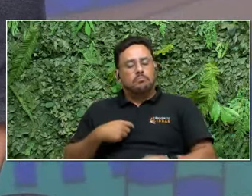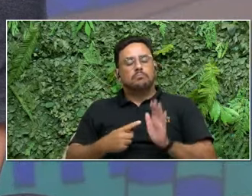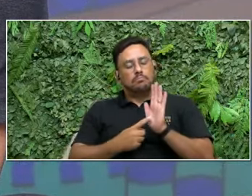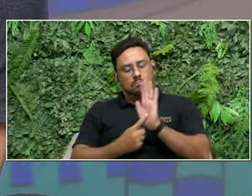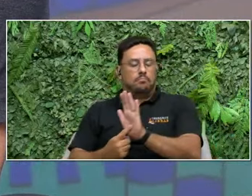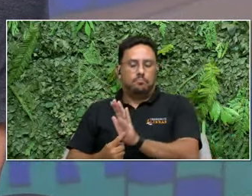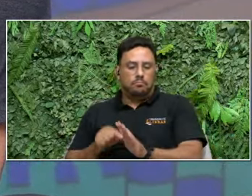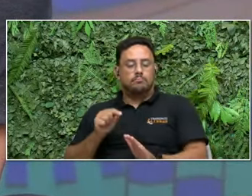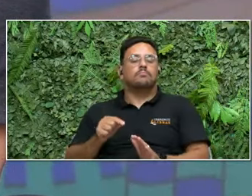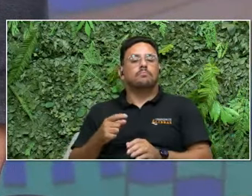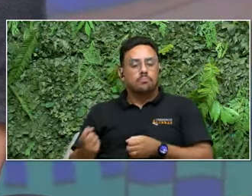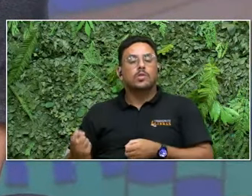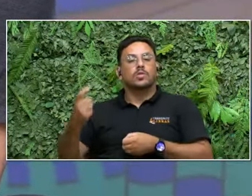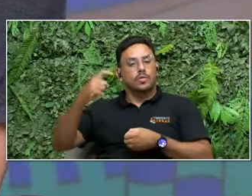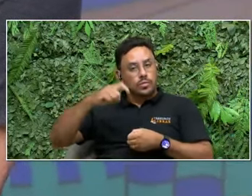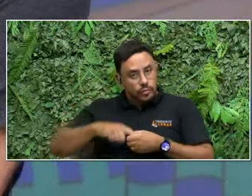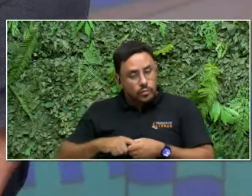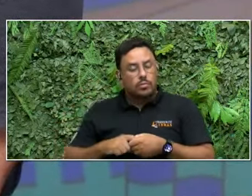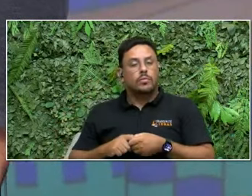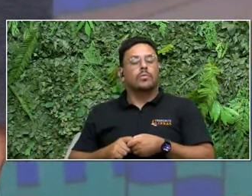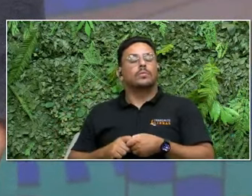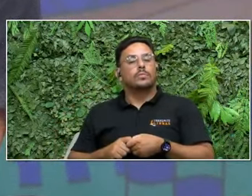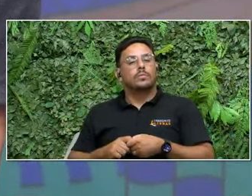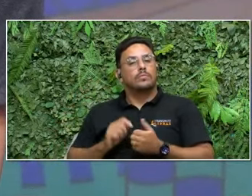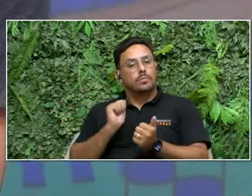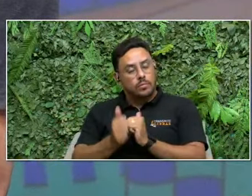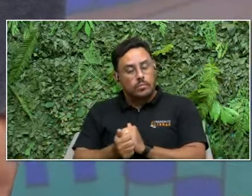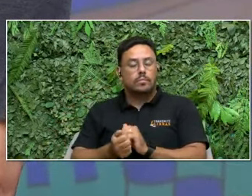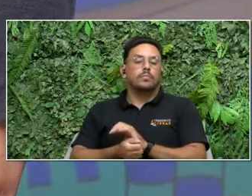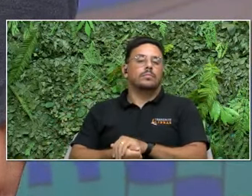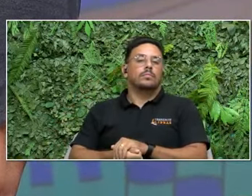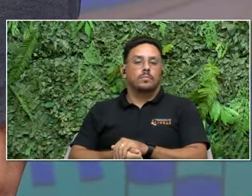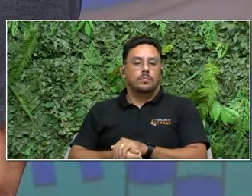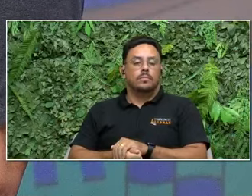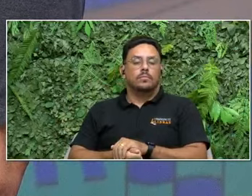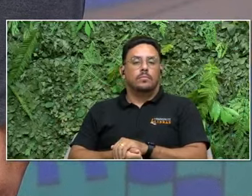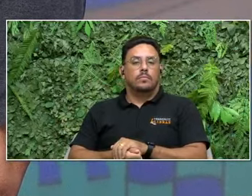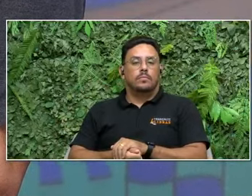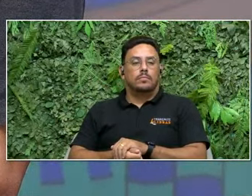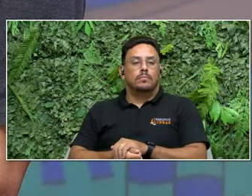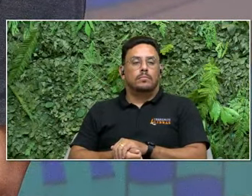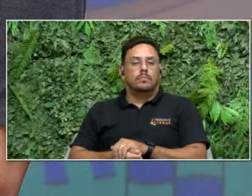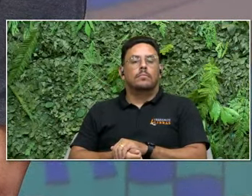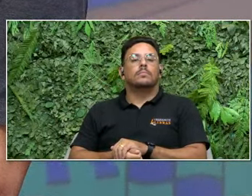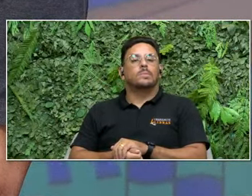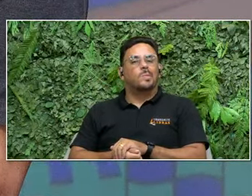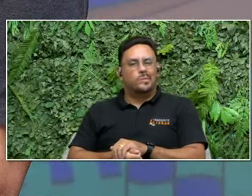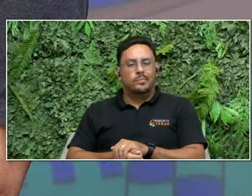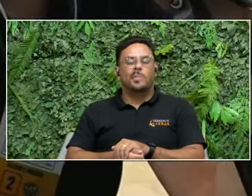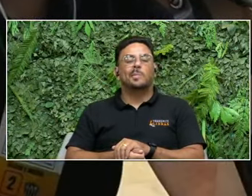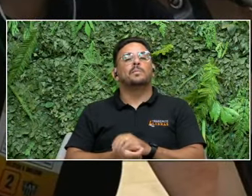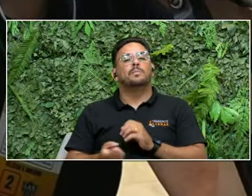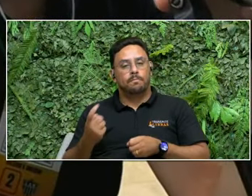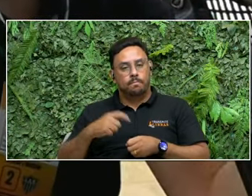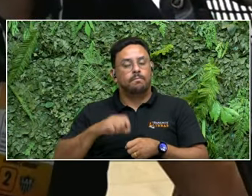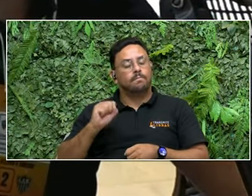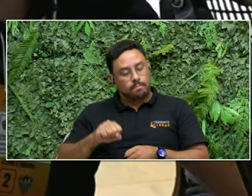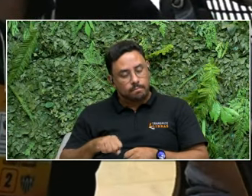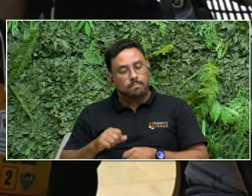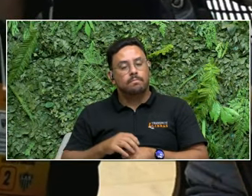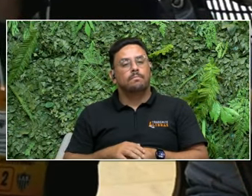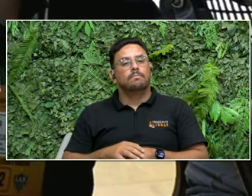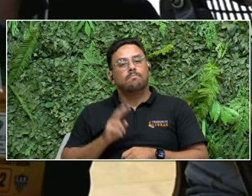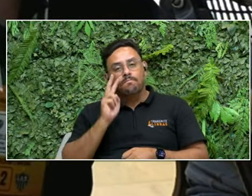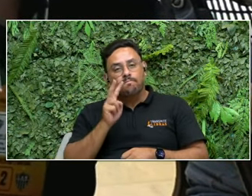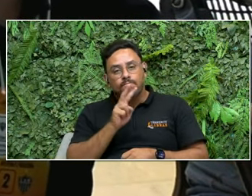que ele voltou pro jogo é se recuperou aí a gente